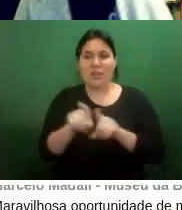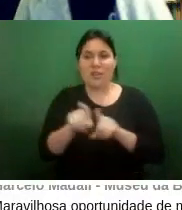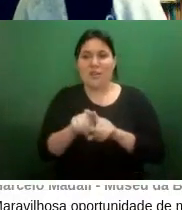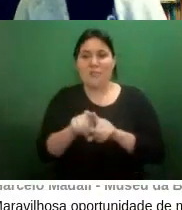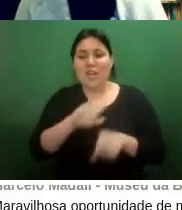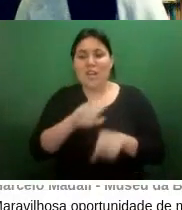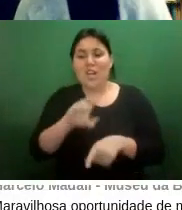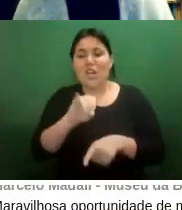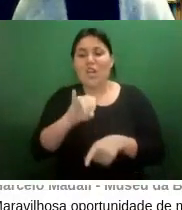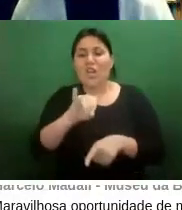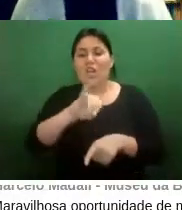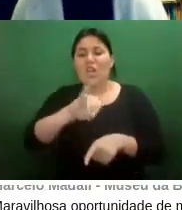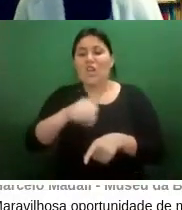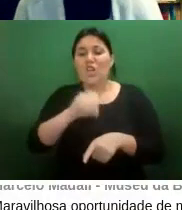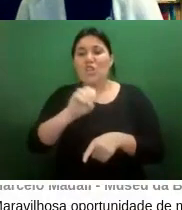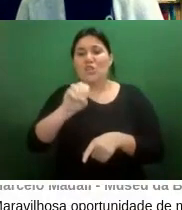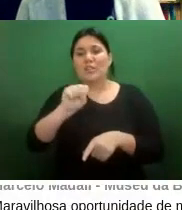também.